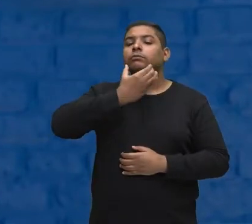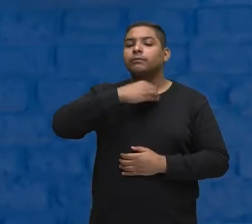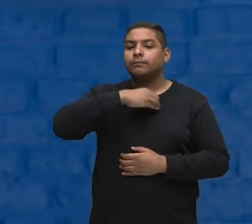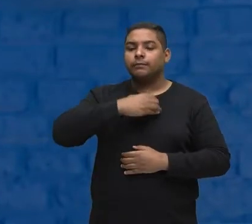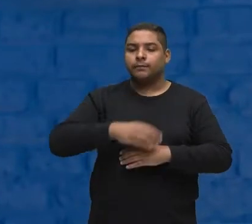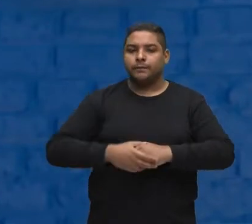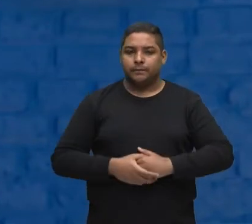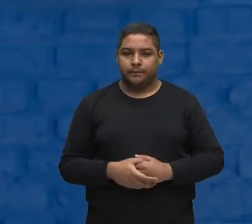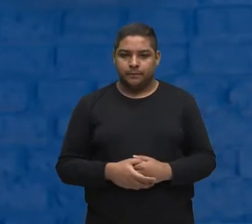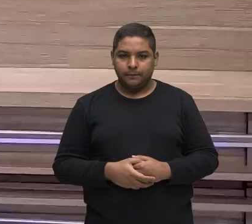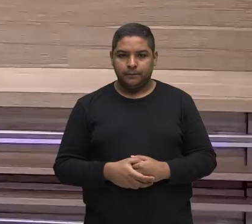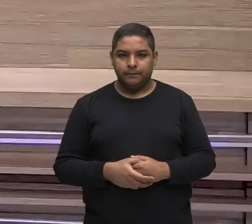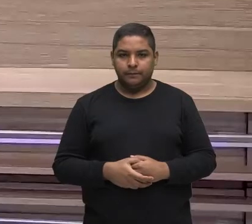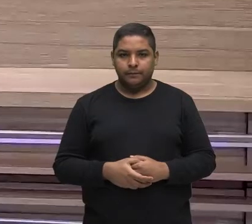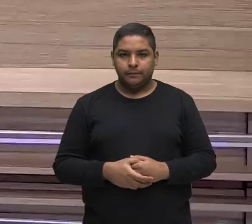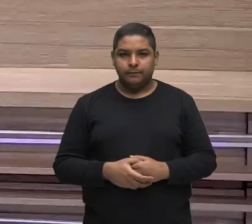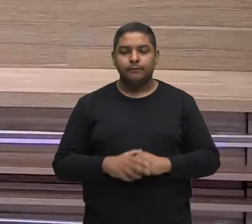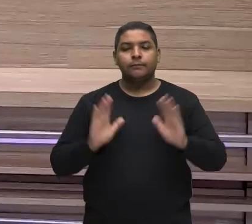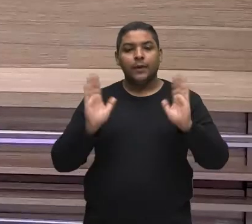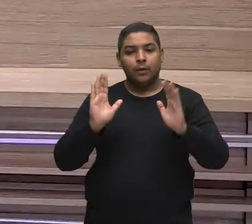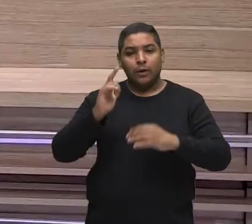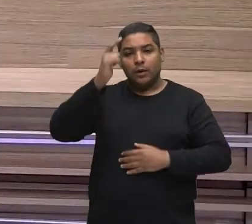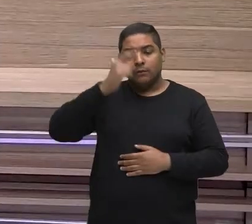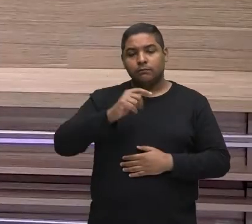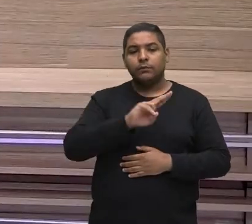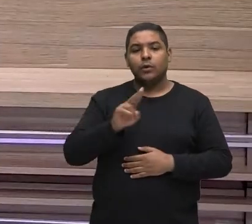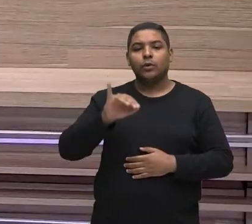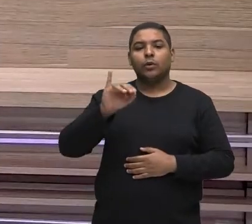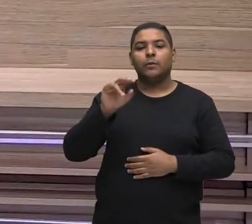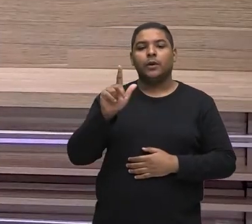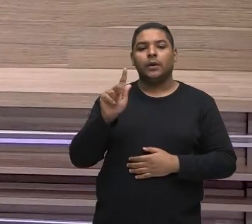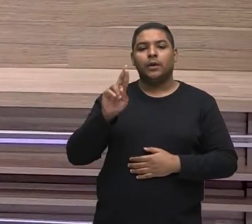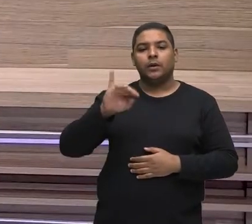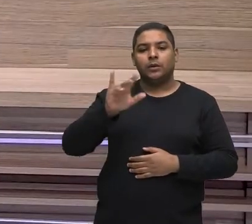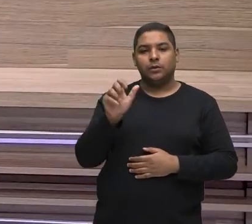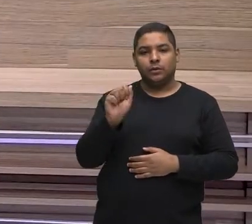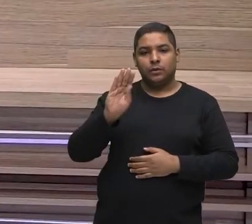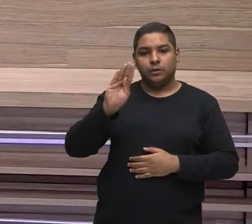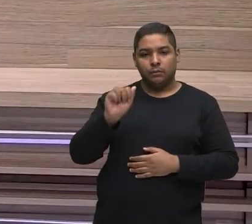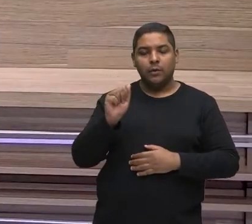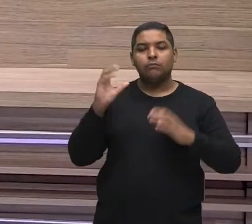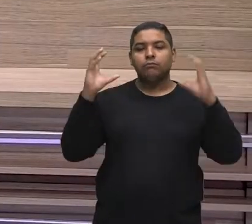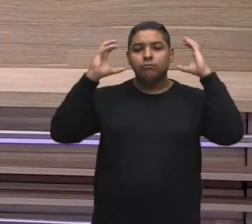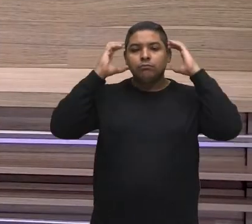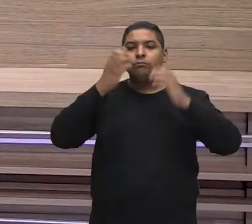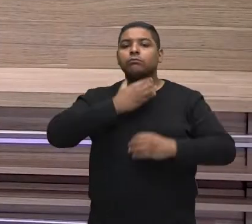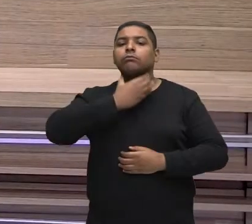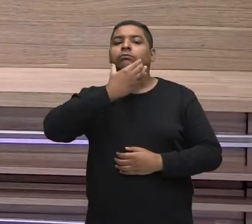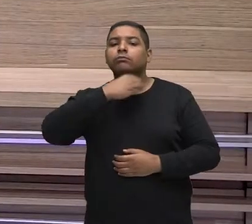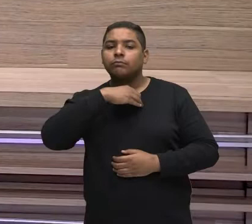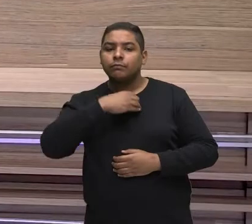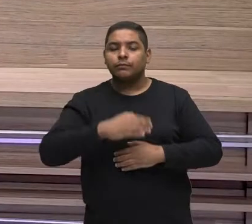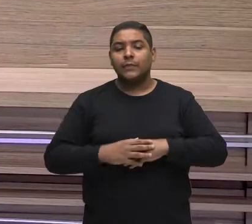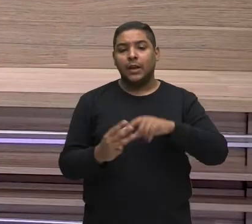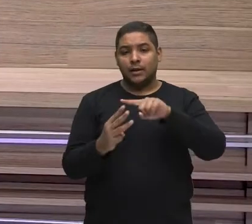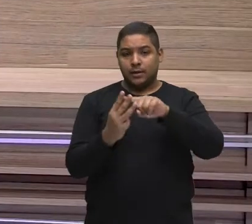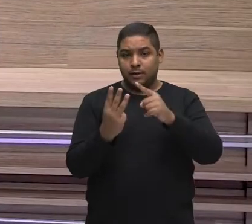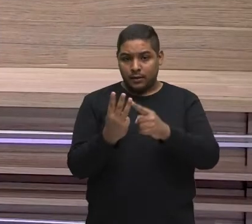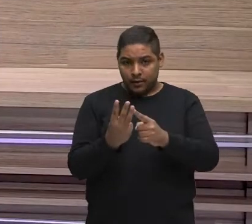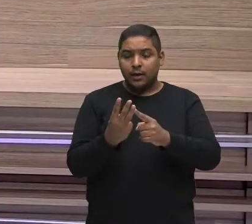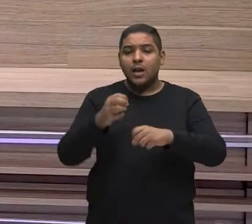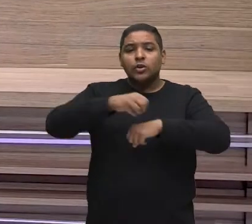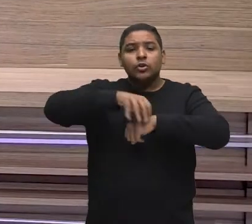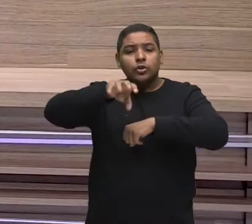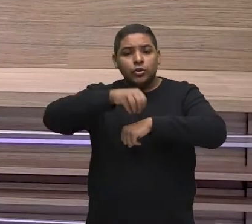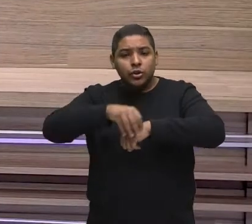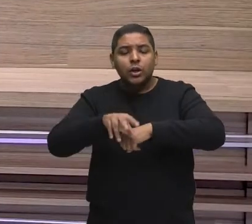lá? Olá, eu me chamo Grijalba Rodrigues, sou fonoaudiólogo da GERVES e eu estou aqui para te dar 3 dicas de como